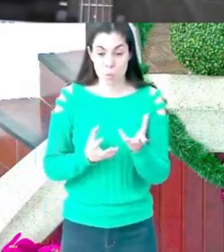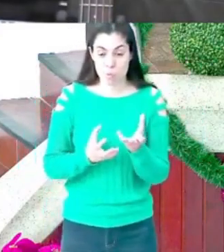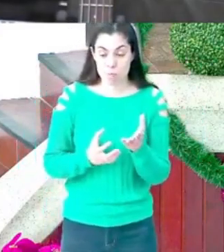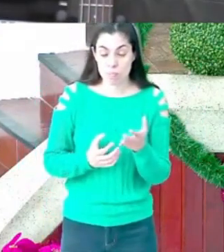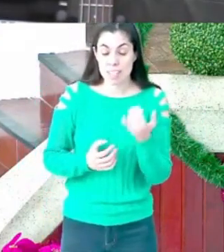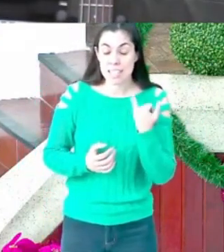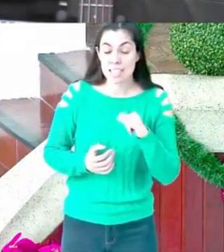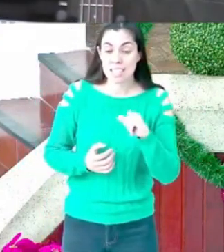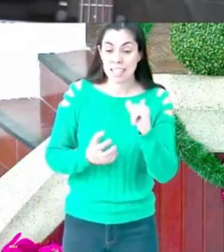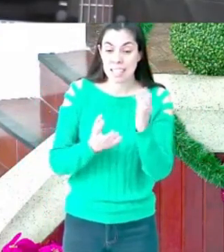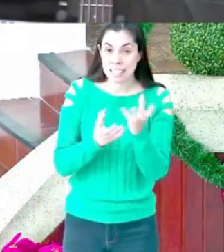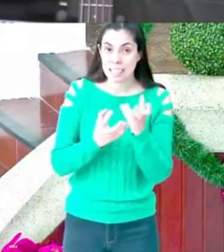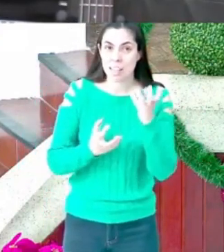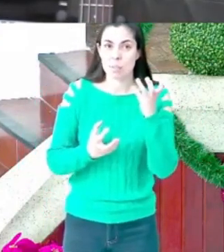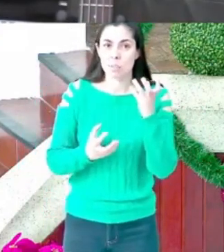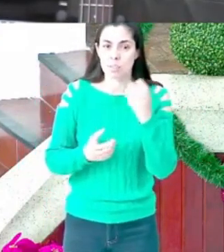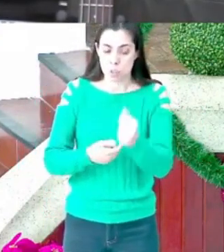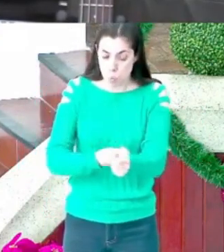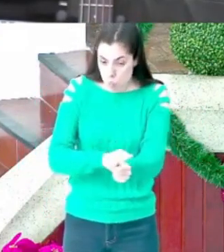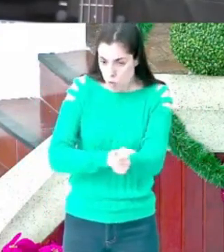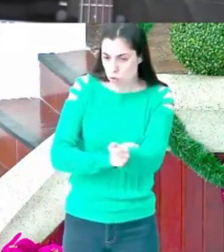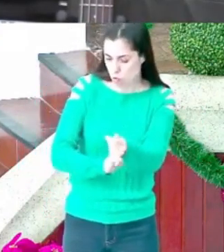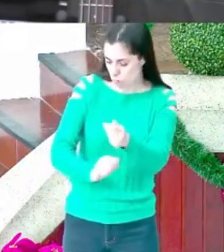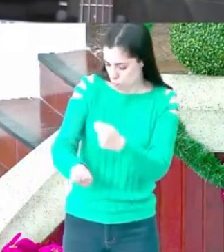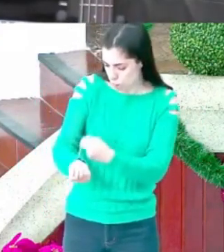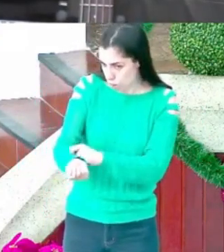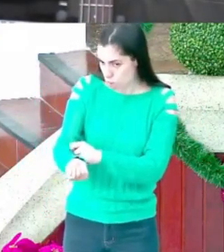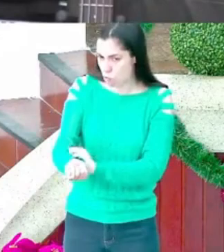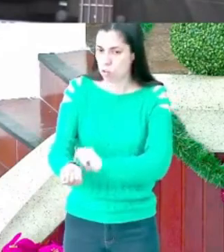Disciplina. A vida cristã não pode ser vivida sem